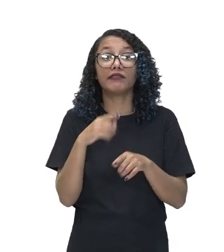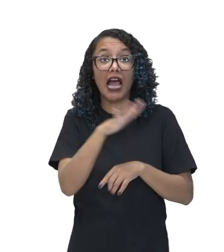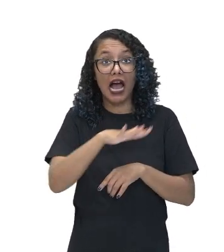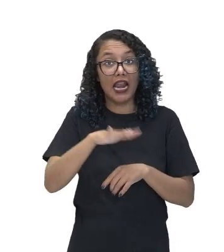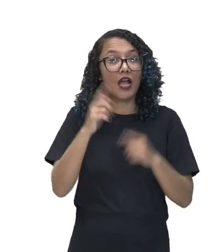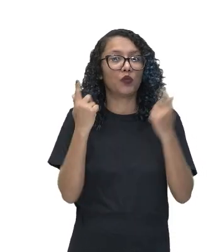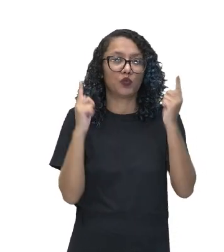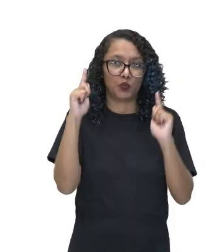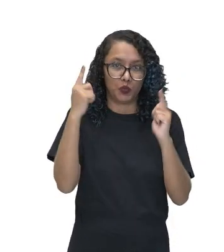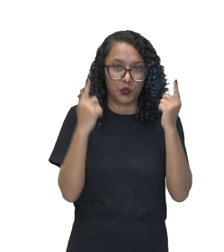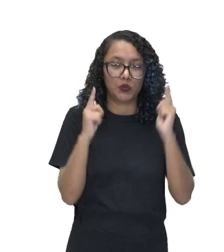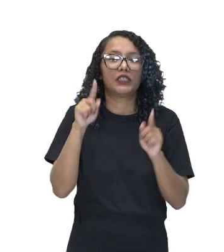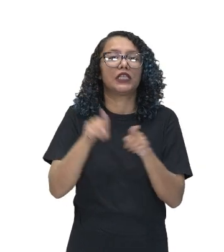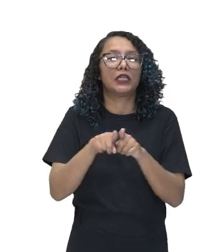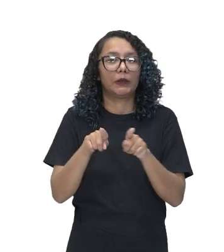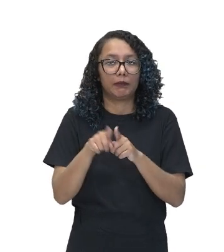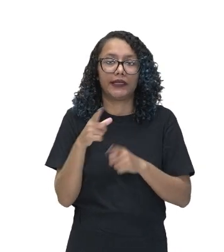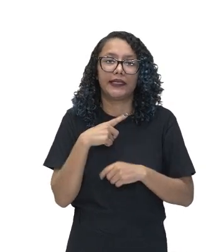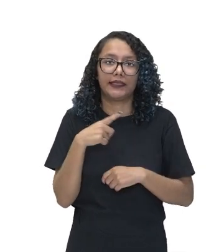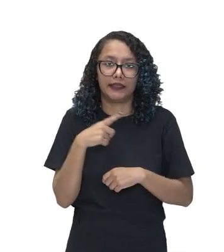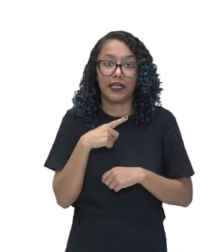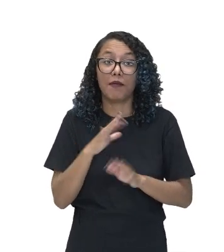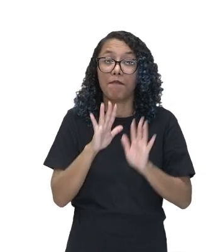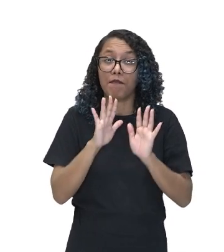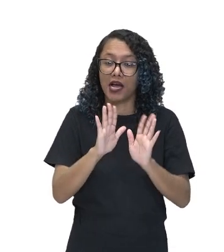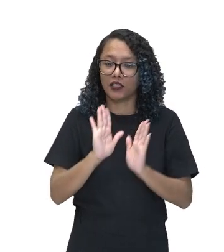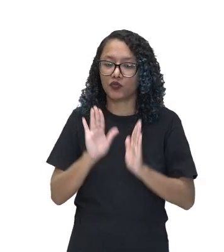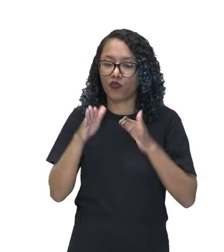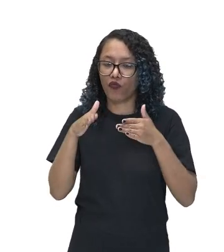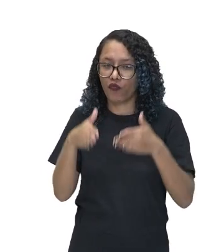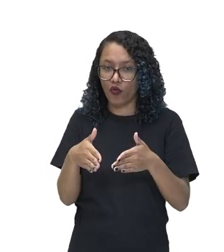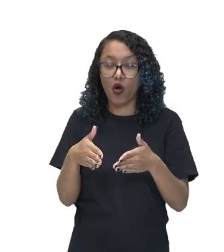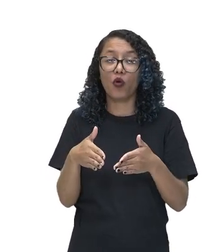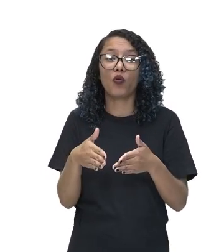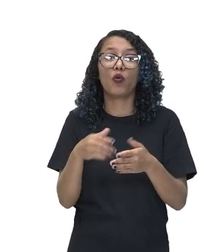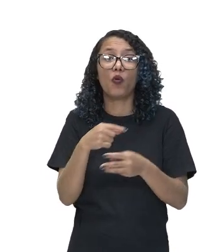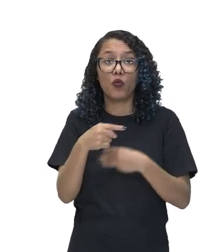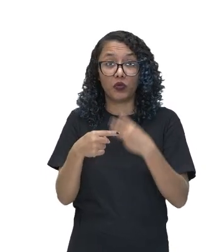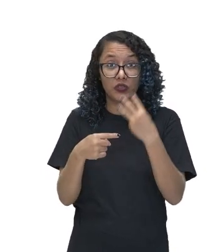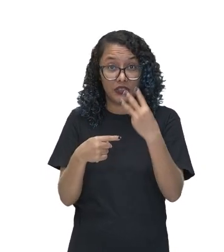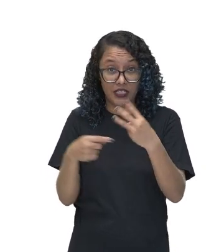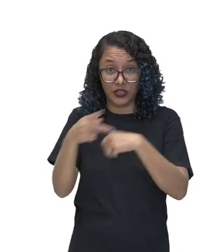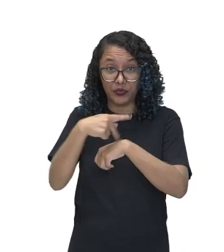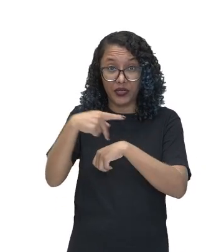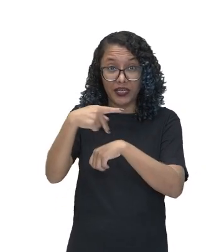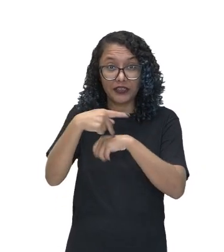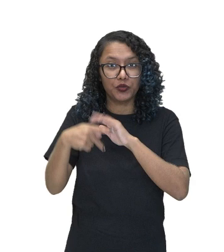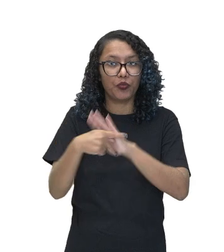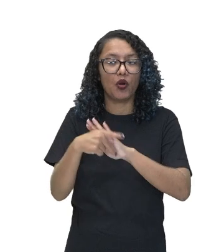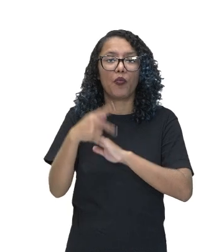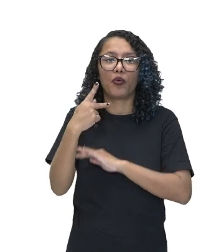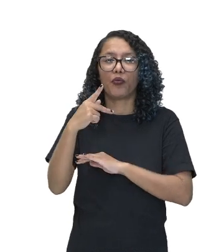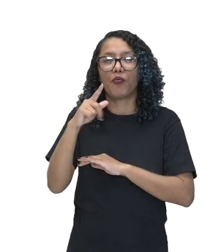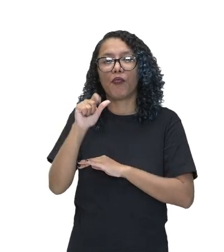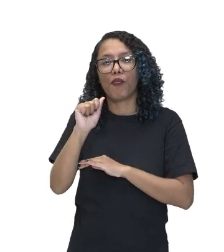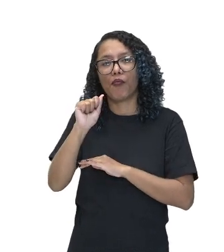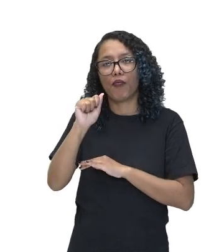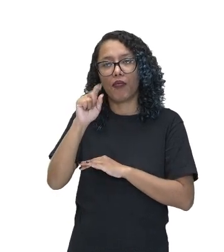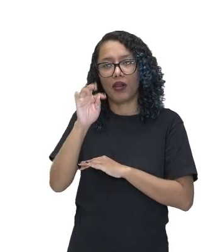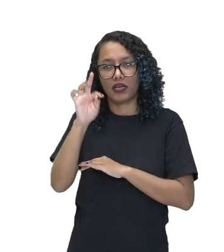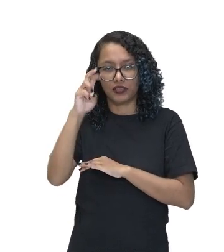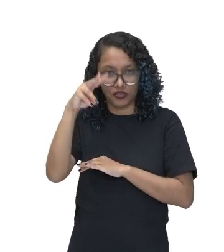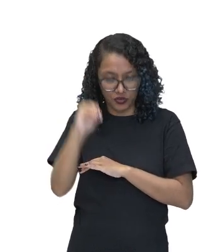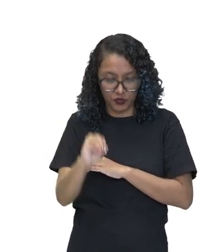Chile. Porém, né, nós estamos tratando sobre os países platinos, então ela vai abranger aí o sul